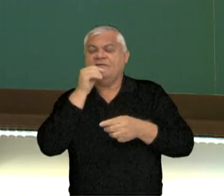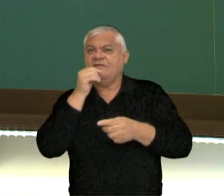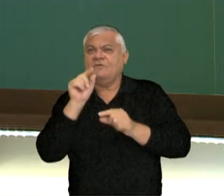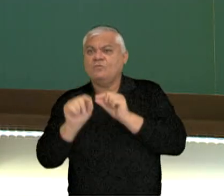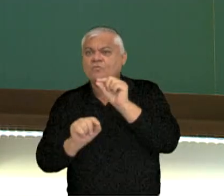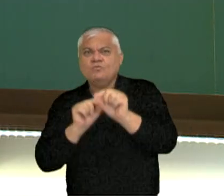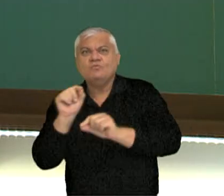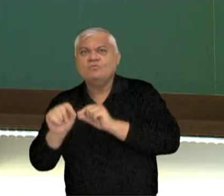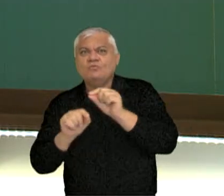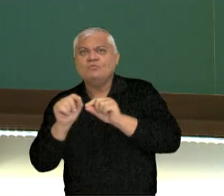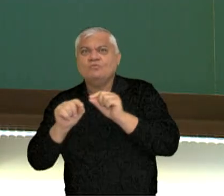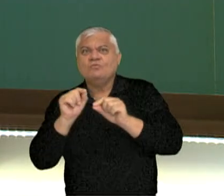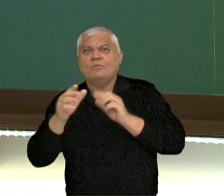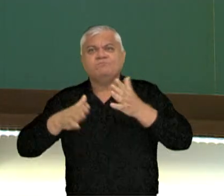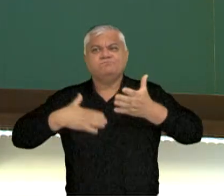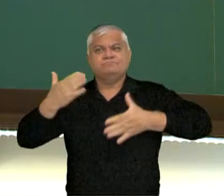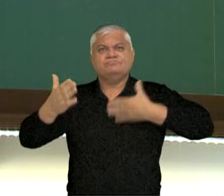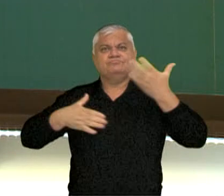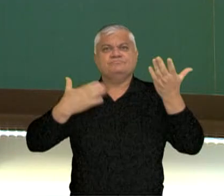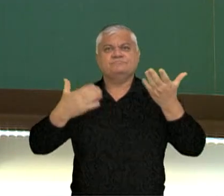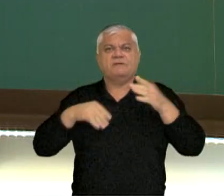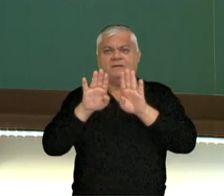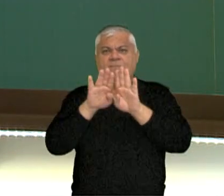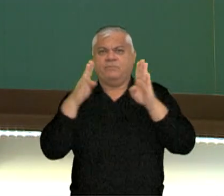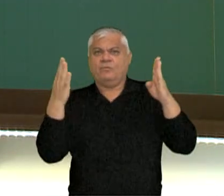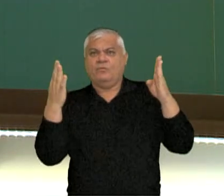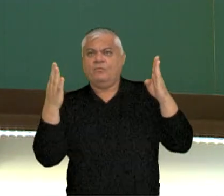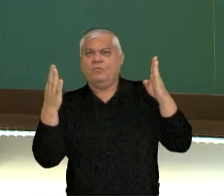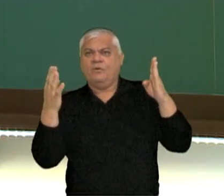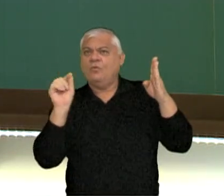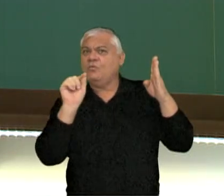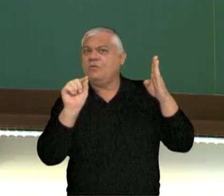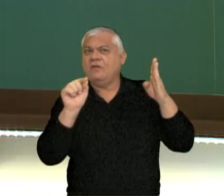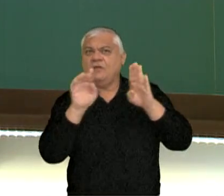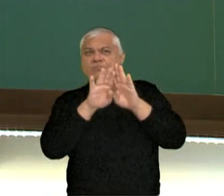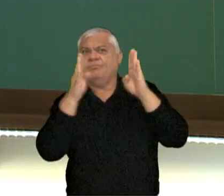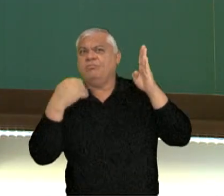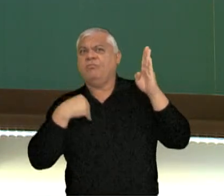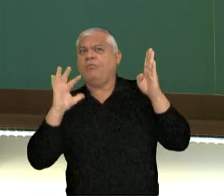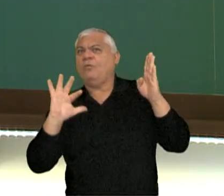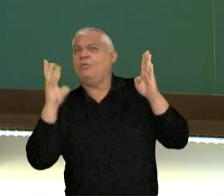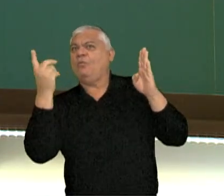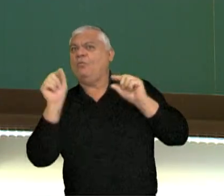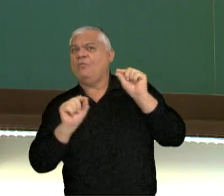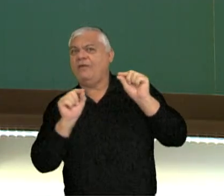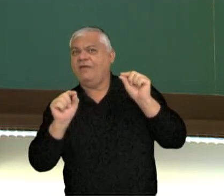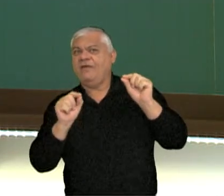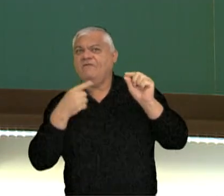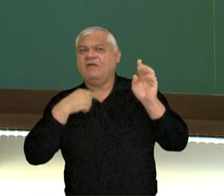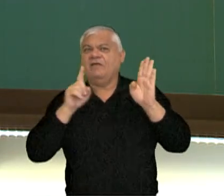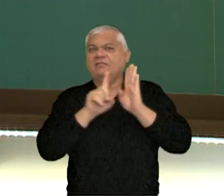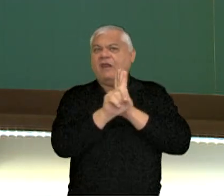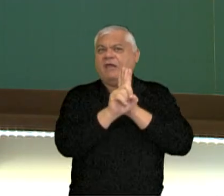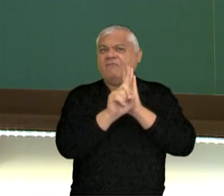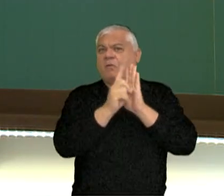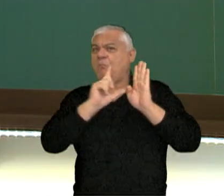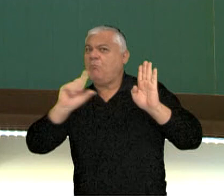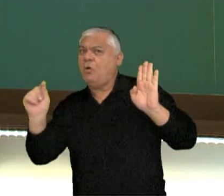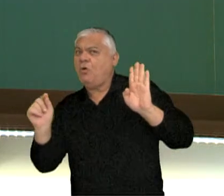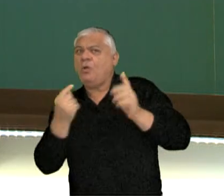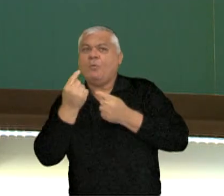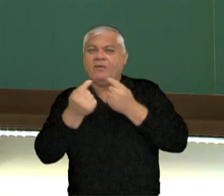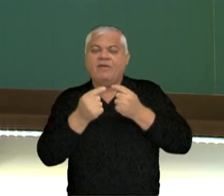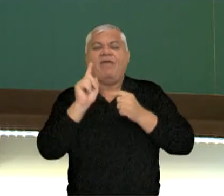Então, abriu a porta. Do que abriu a porta, o que vai acontecer? Vai entrar, vai sair, Isso é